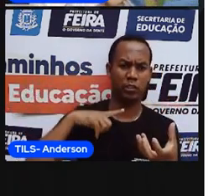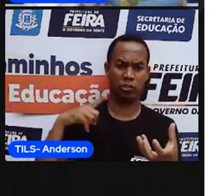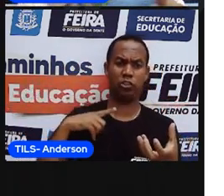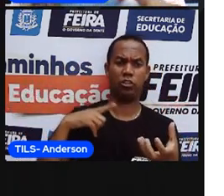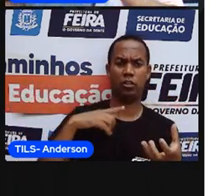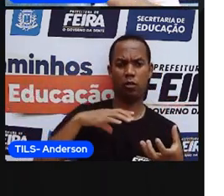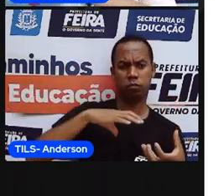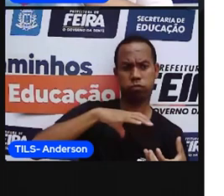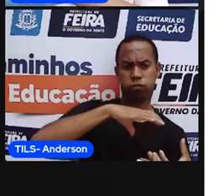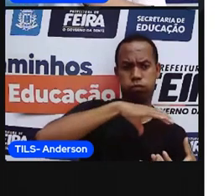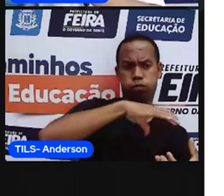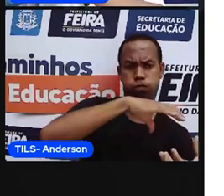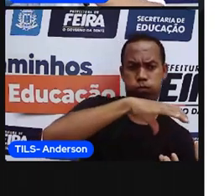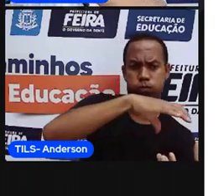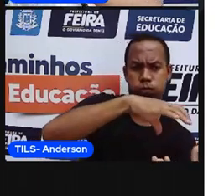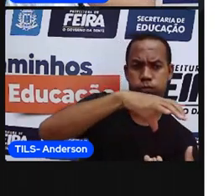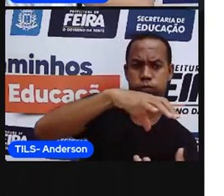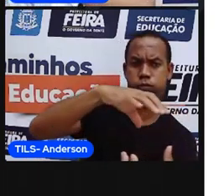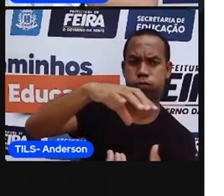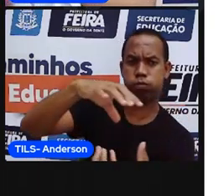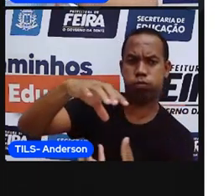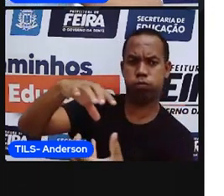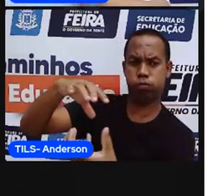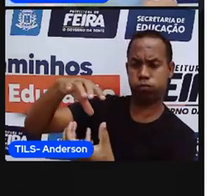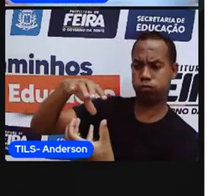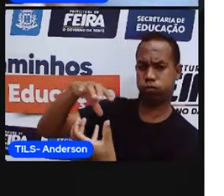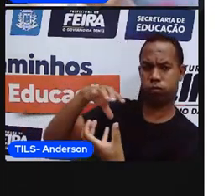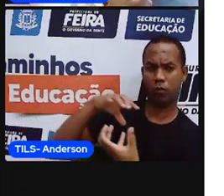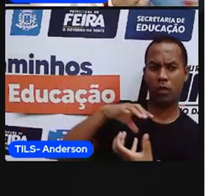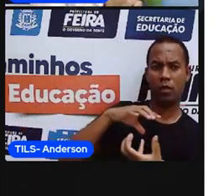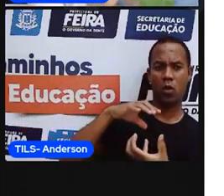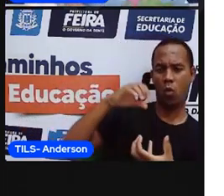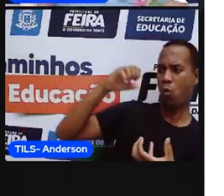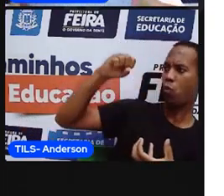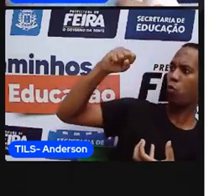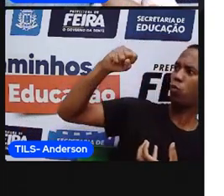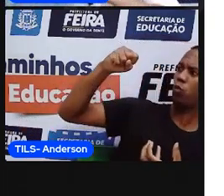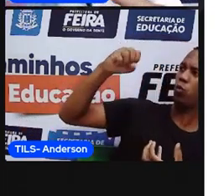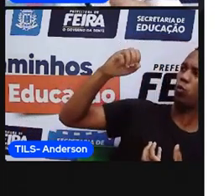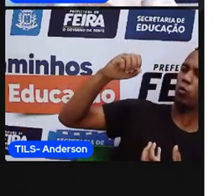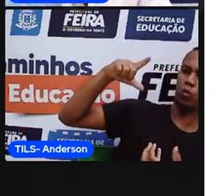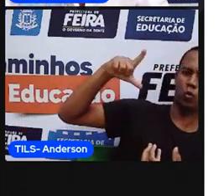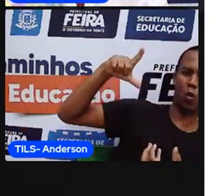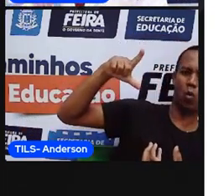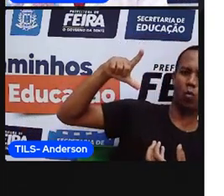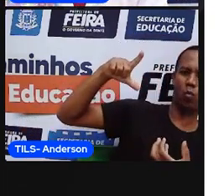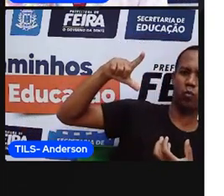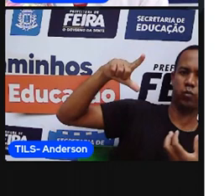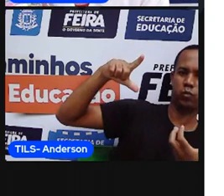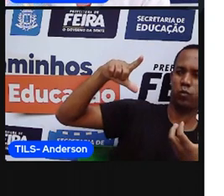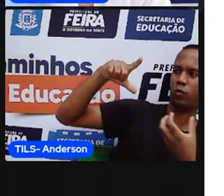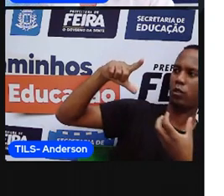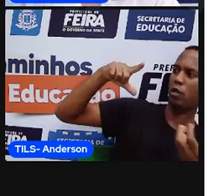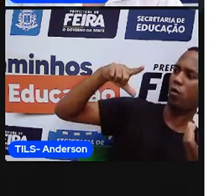em torno do Sol. À medida que ela iria girando assim, ela iria ainda o quê? Girando em torno